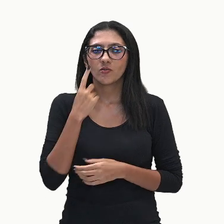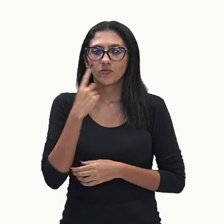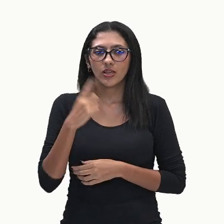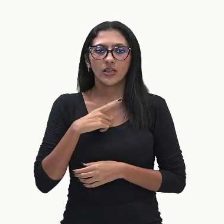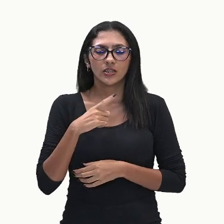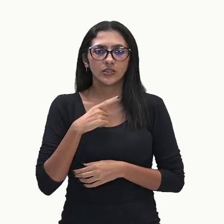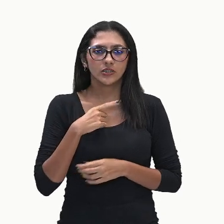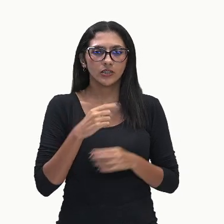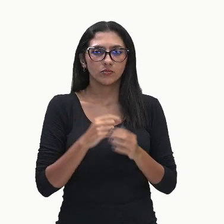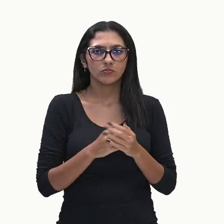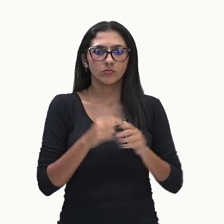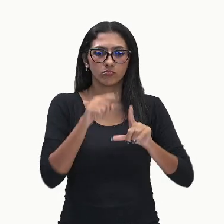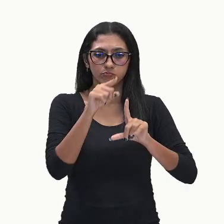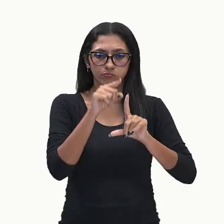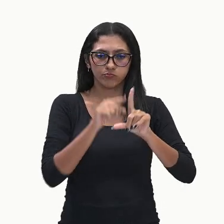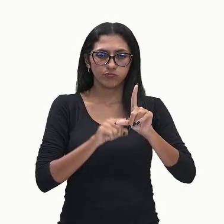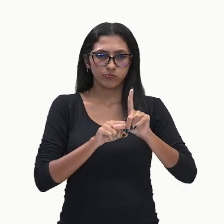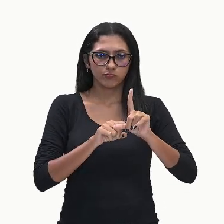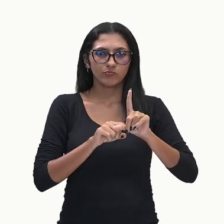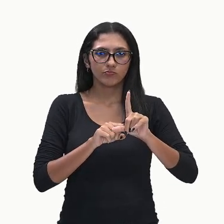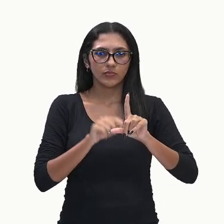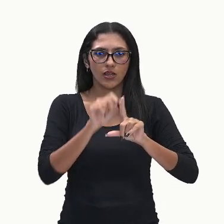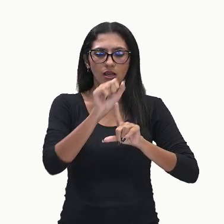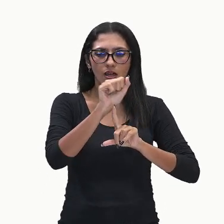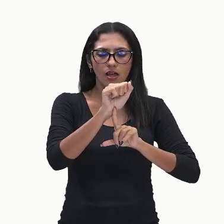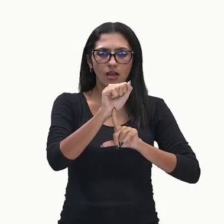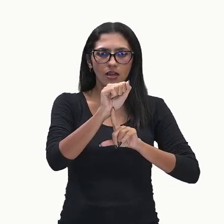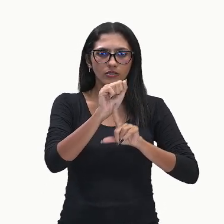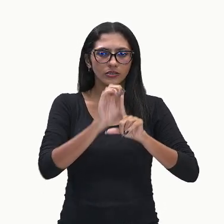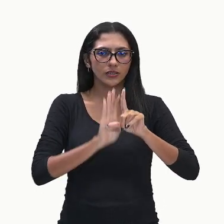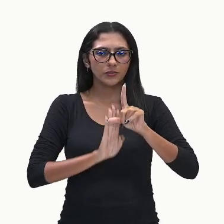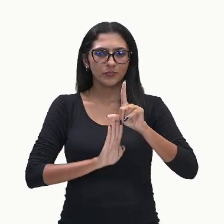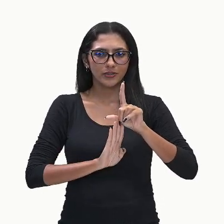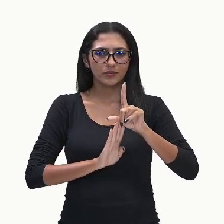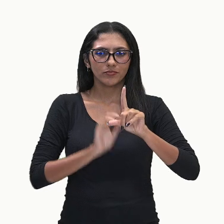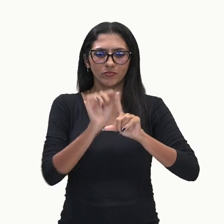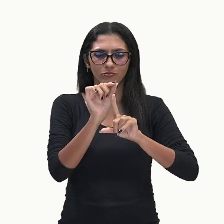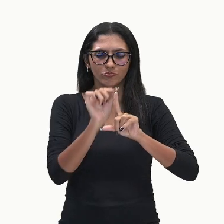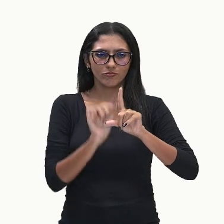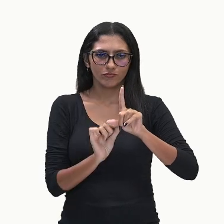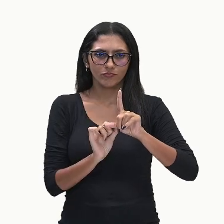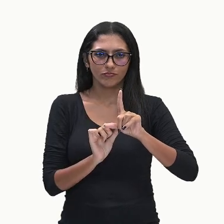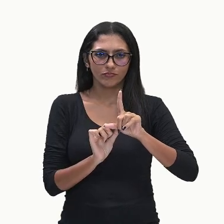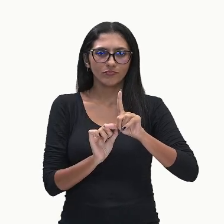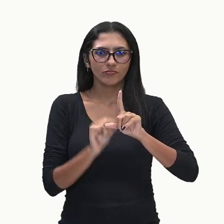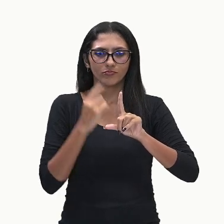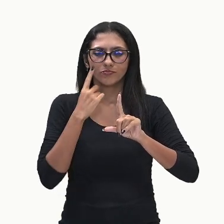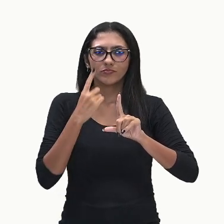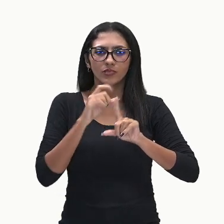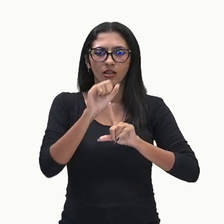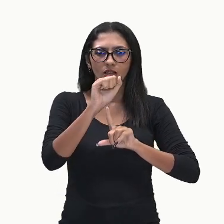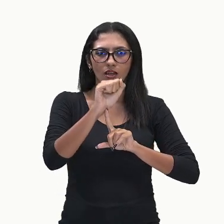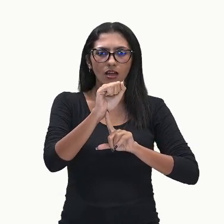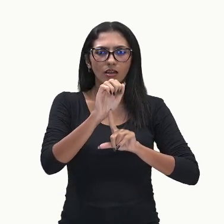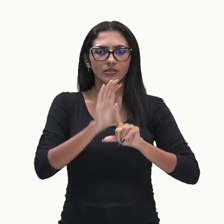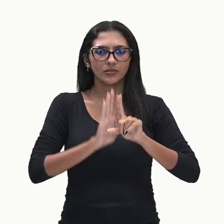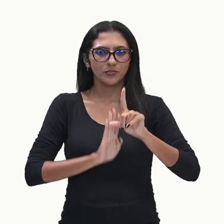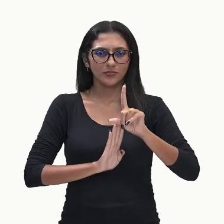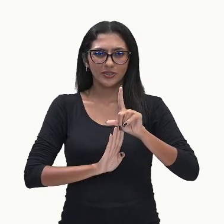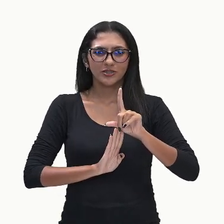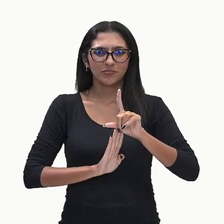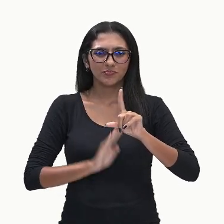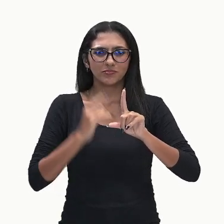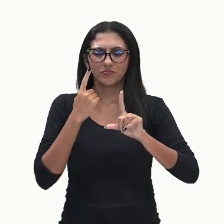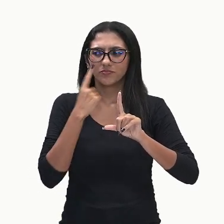e B, só refazer aqui que ficou meio tortinho, né? Vamos trocar aqui a cor. Esse lado